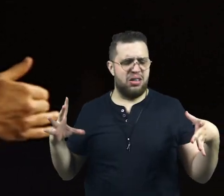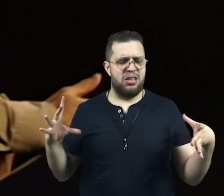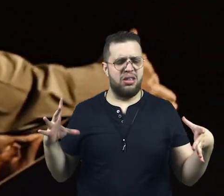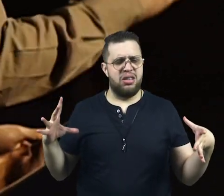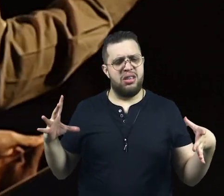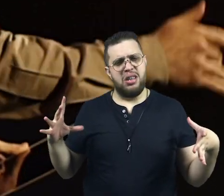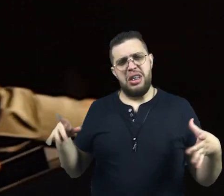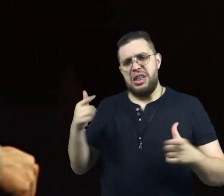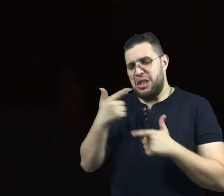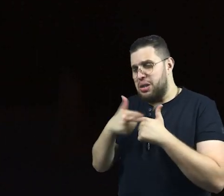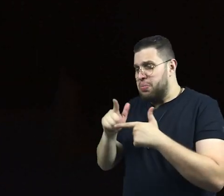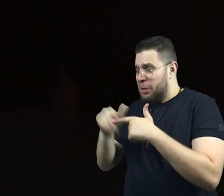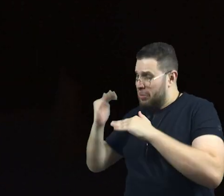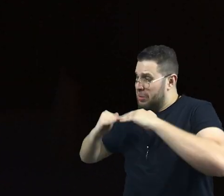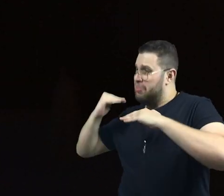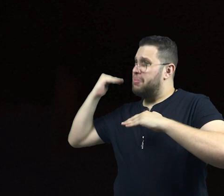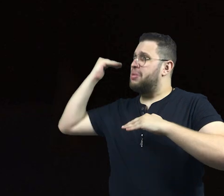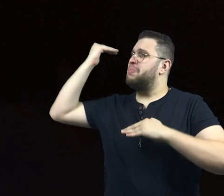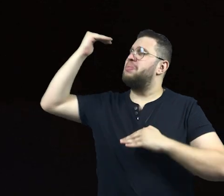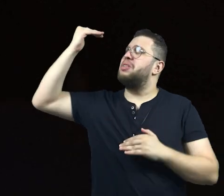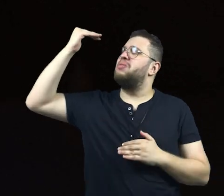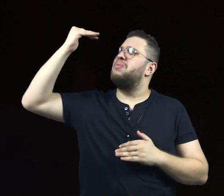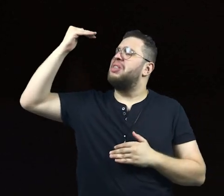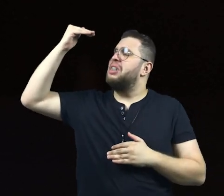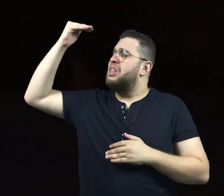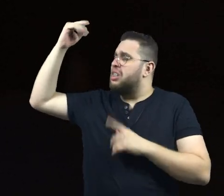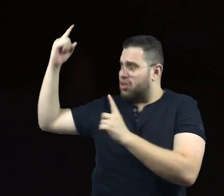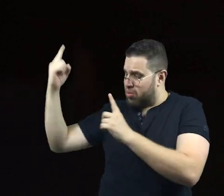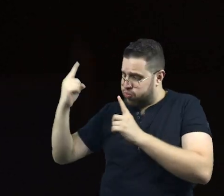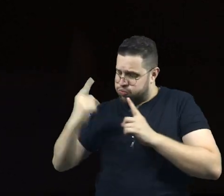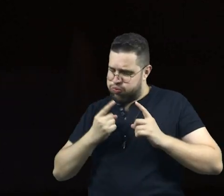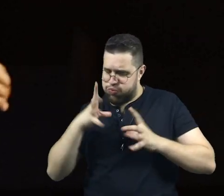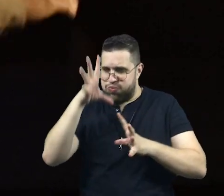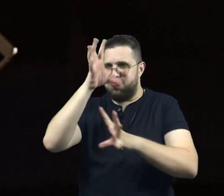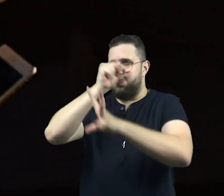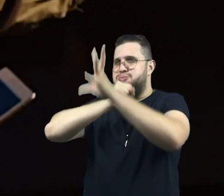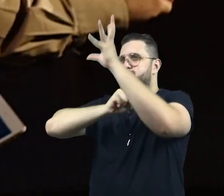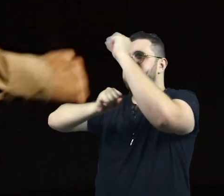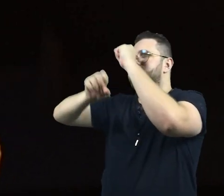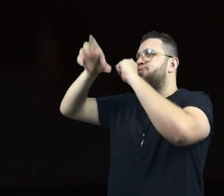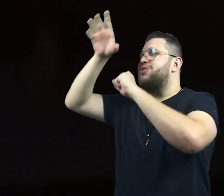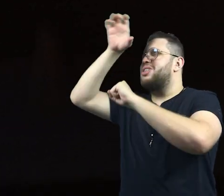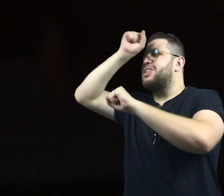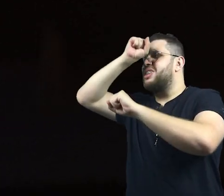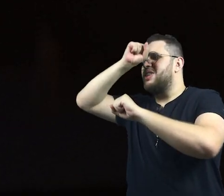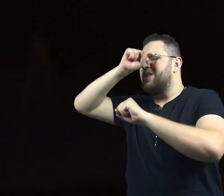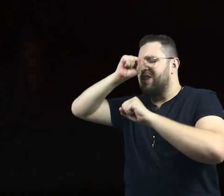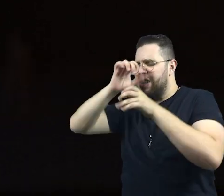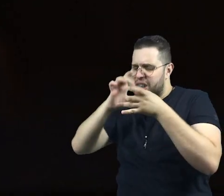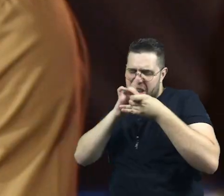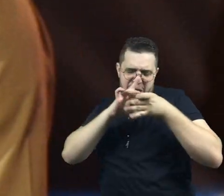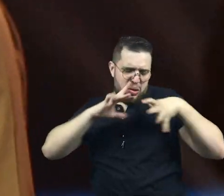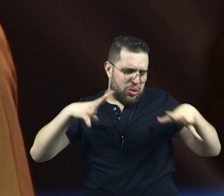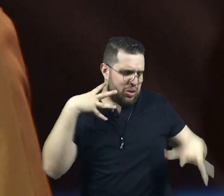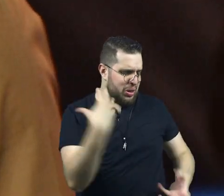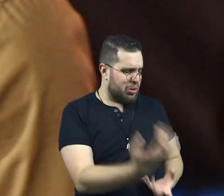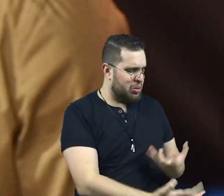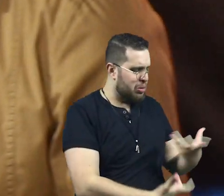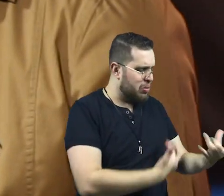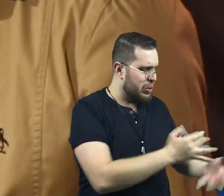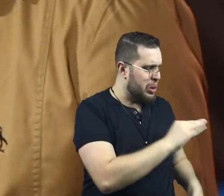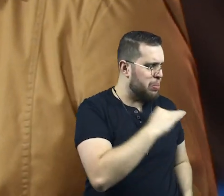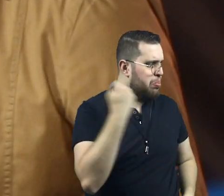de problemas maiores e trazendo para a nossa vida espiritual, nos livrando do castigo eterno, da segunda